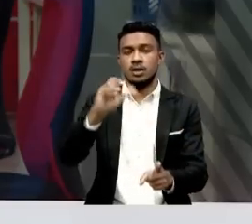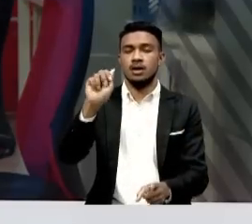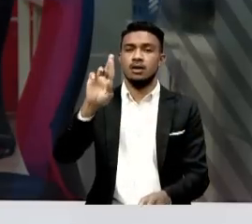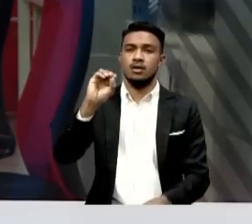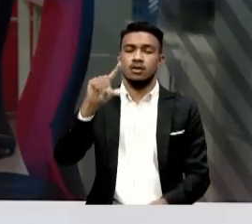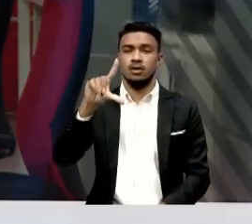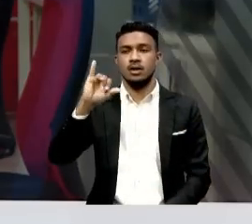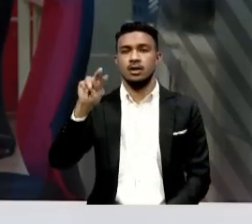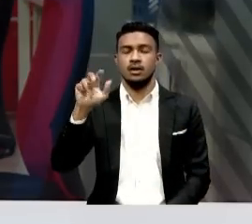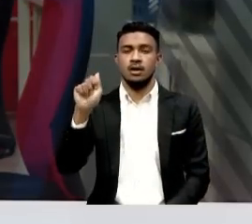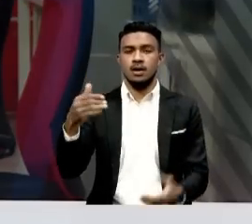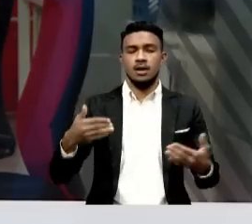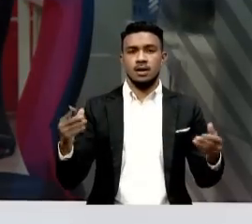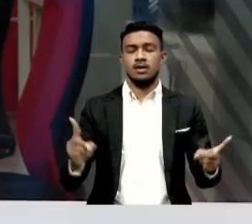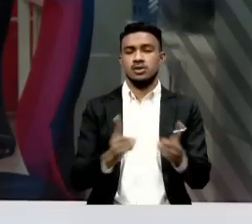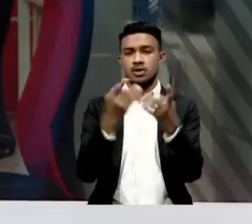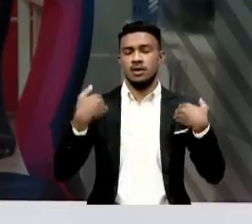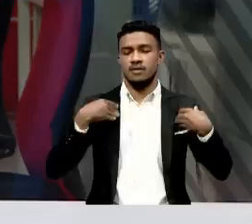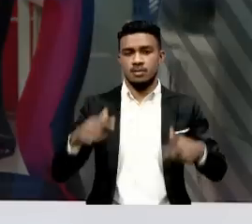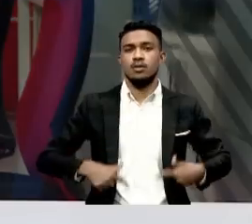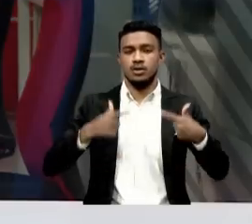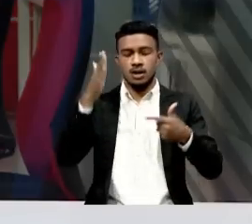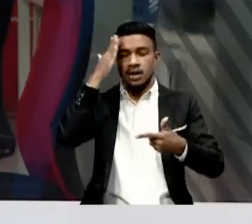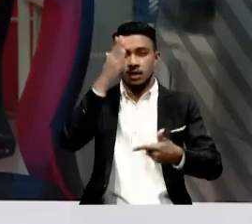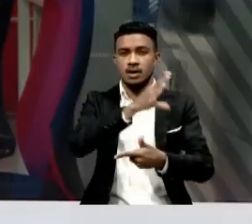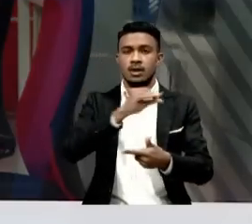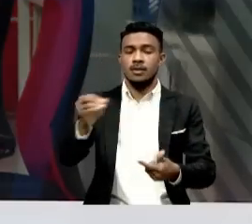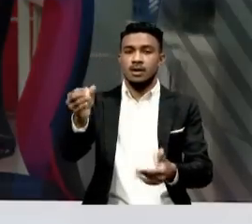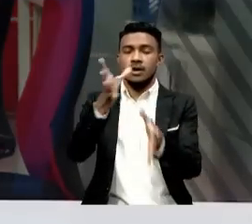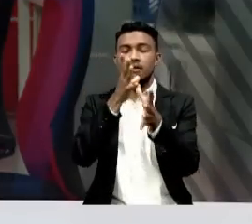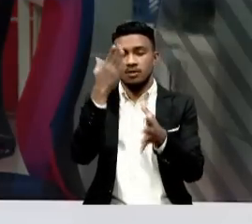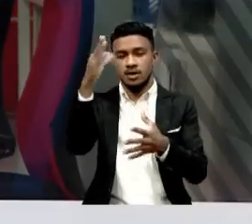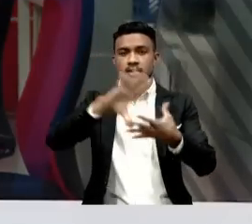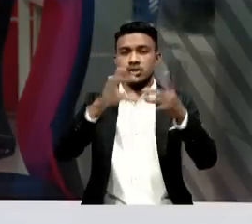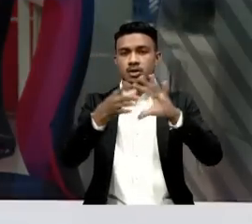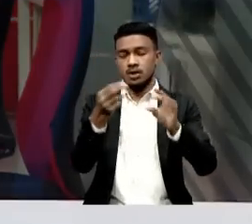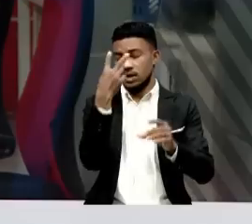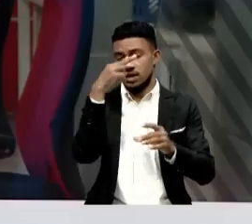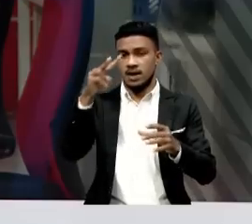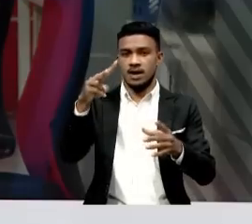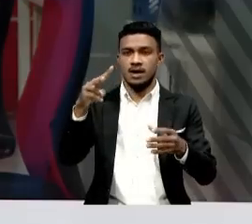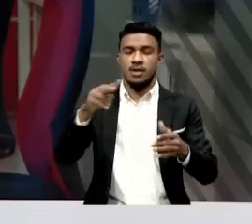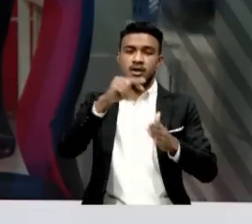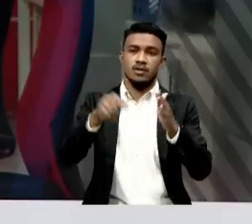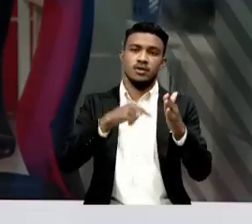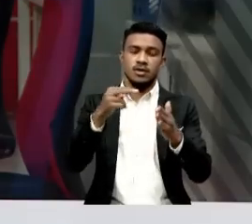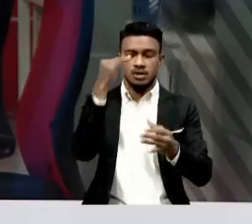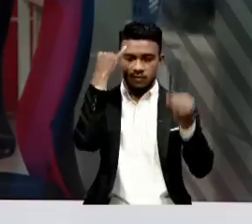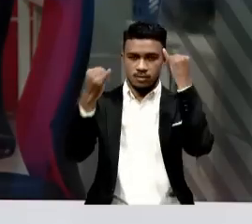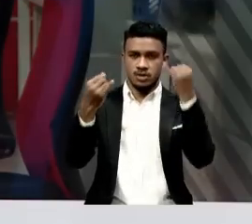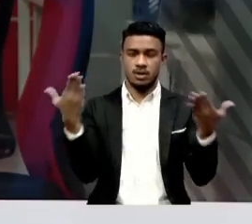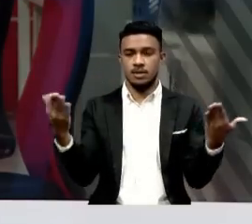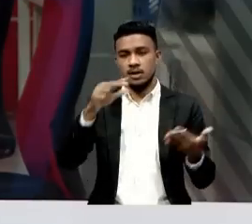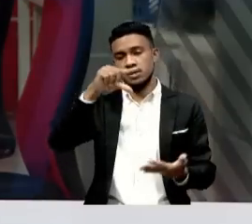Asoro, iha ne moris. Atatene klien konaba avô Carolina Ramos na história, dir mai ta acompanha pacote informação nebe